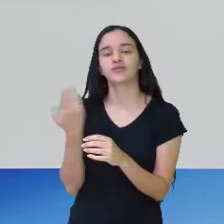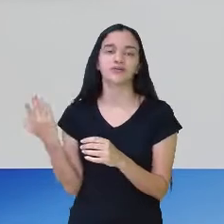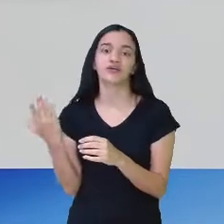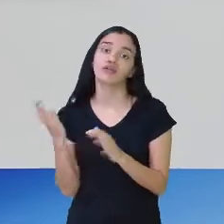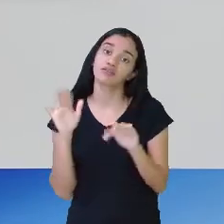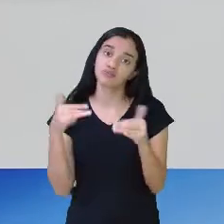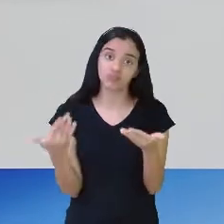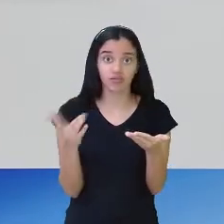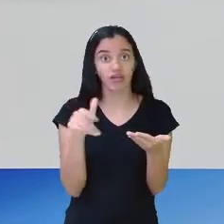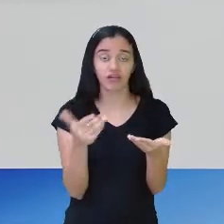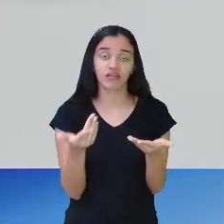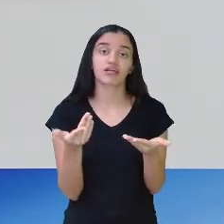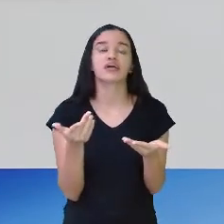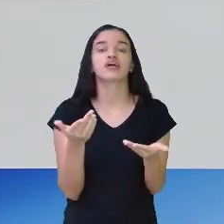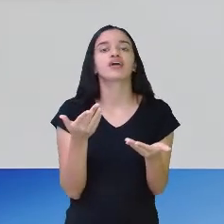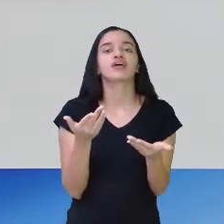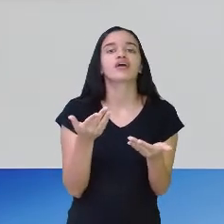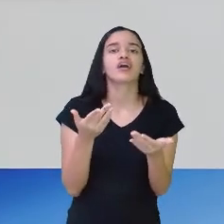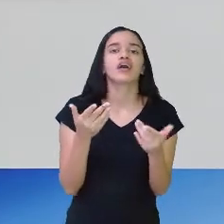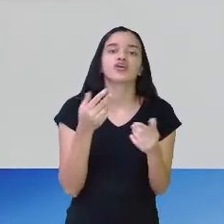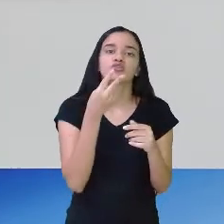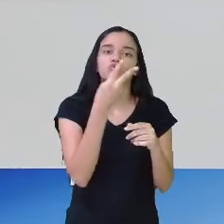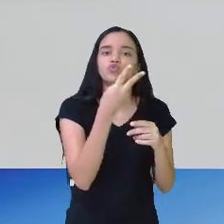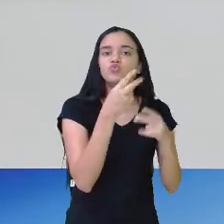Então é isso. 2 orações.